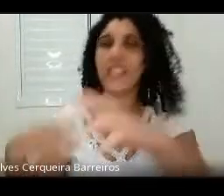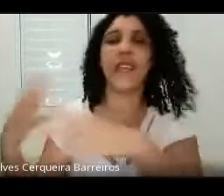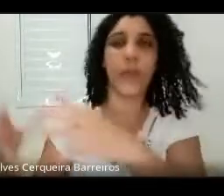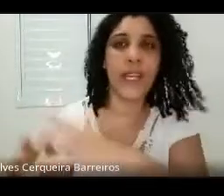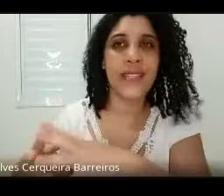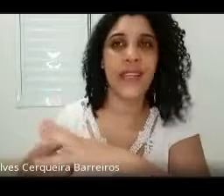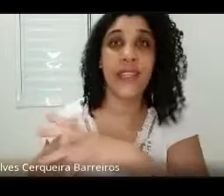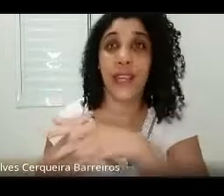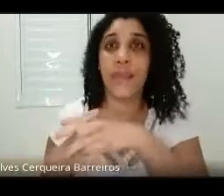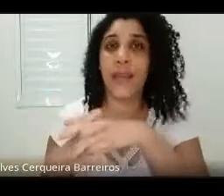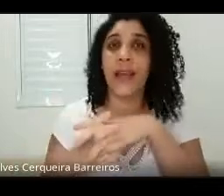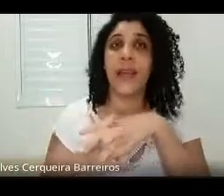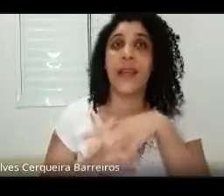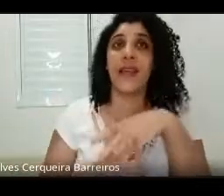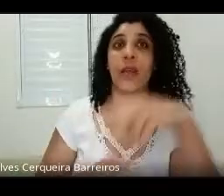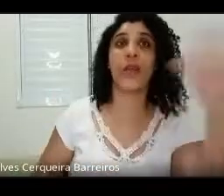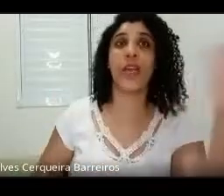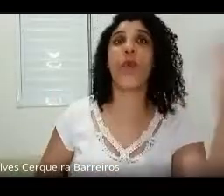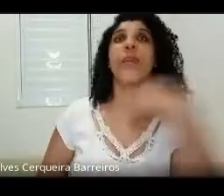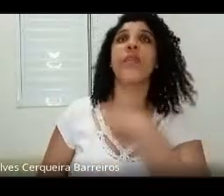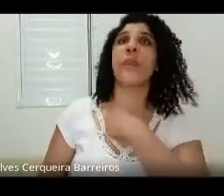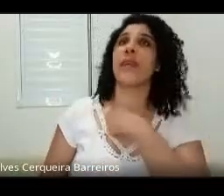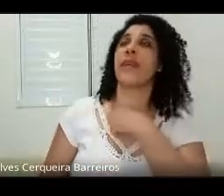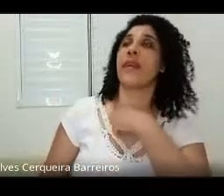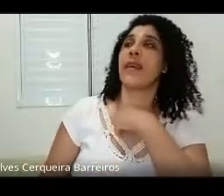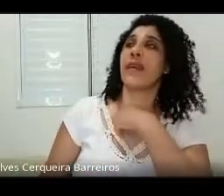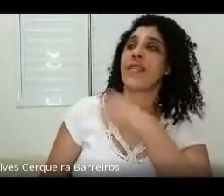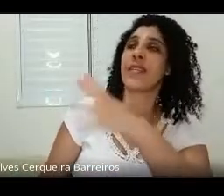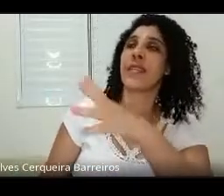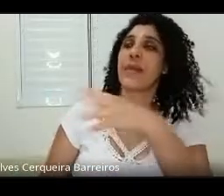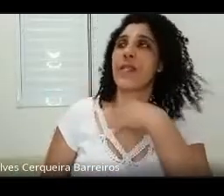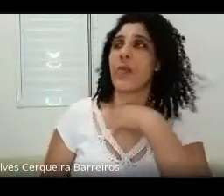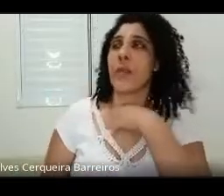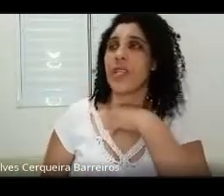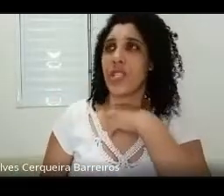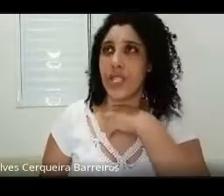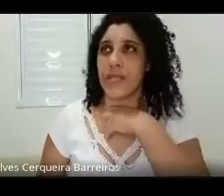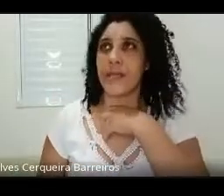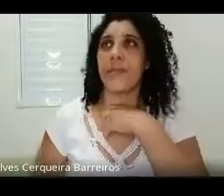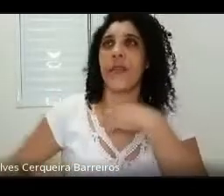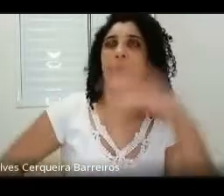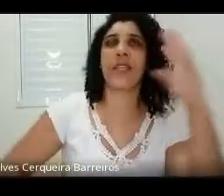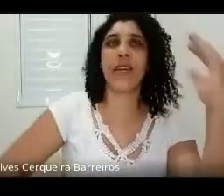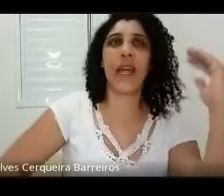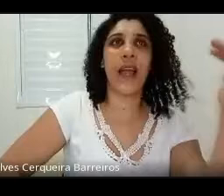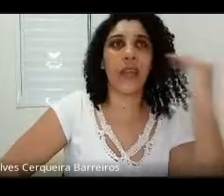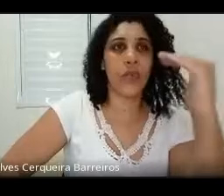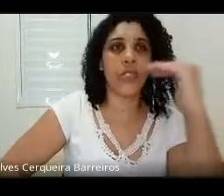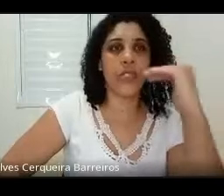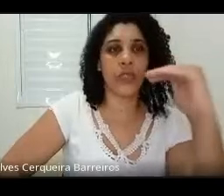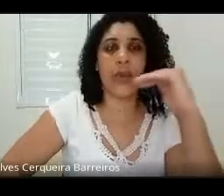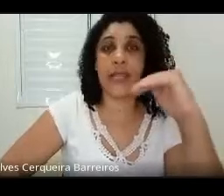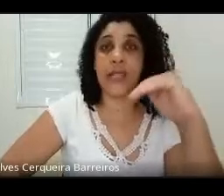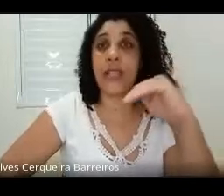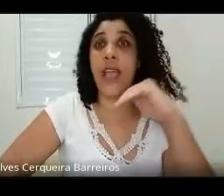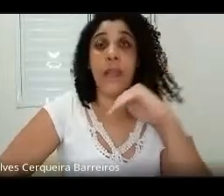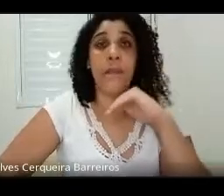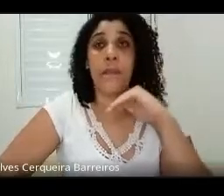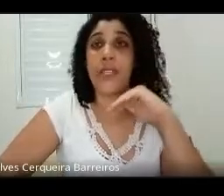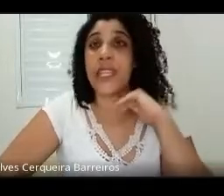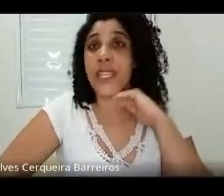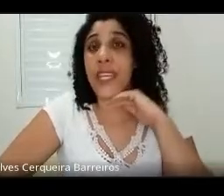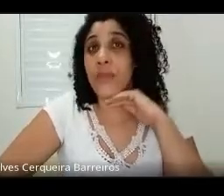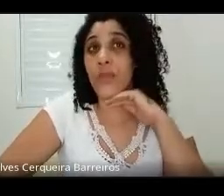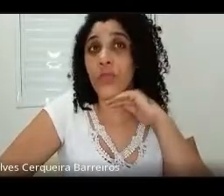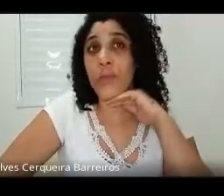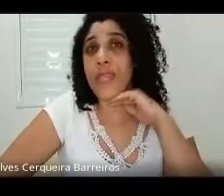com mais frequência, ele vai lembrar. Então, eu indo fazer a interpretação de uma palestra dessa, começar a falar lá o nome de alguns países,